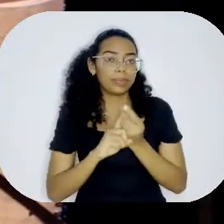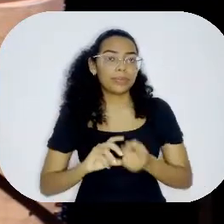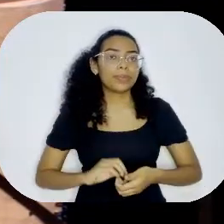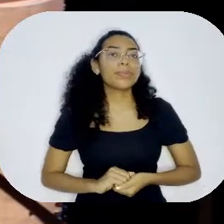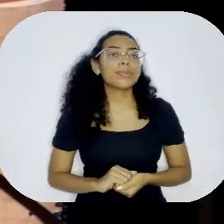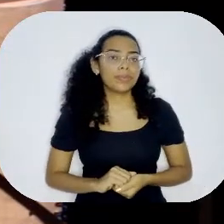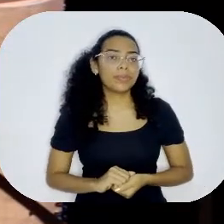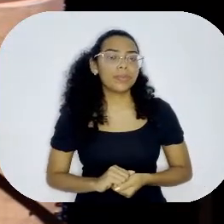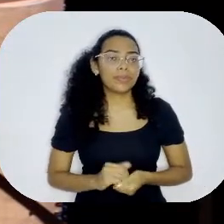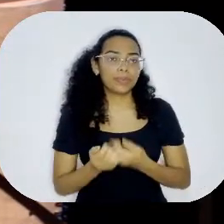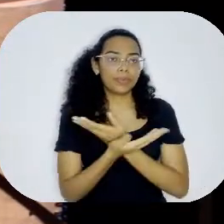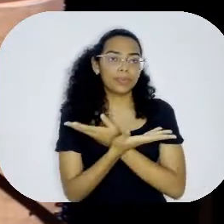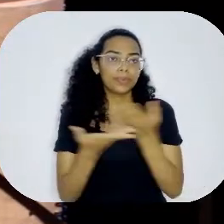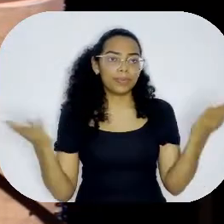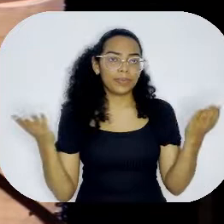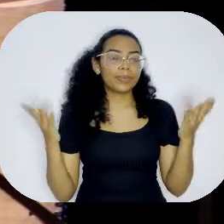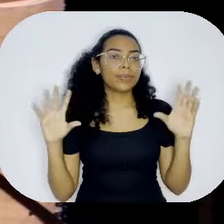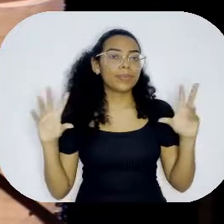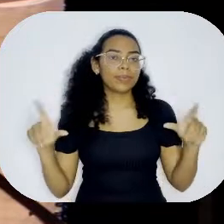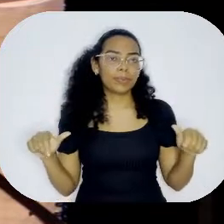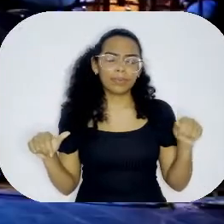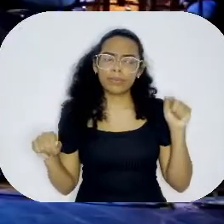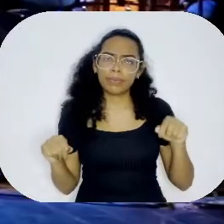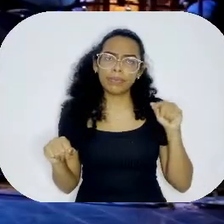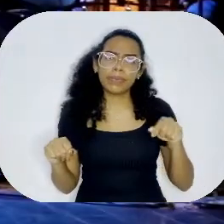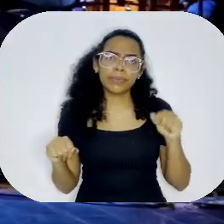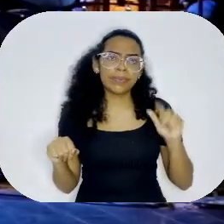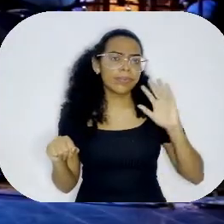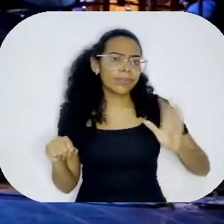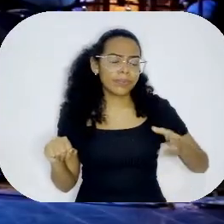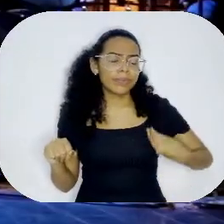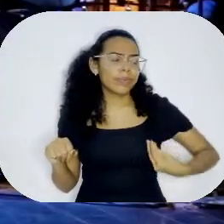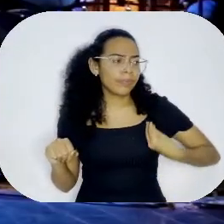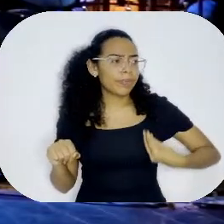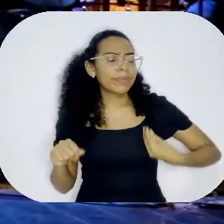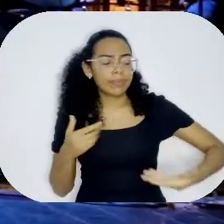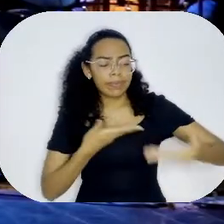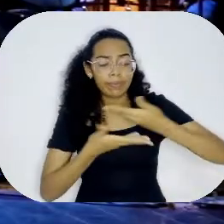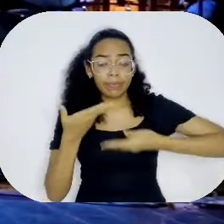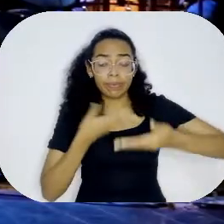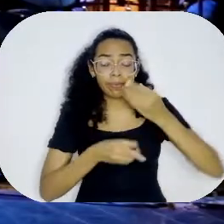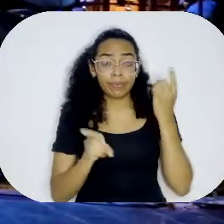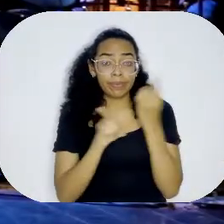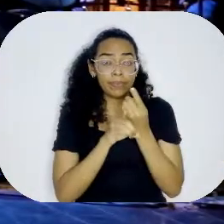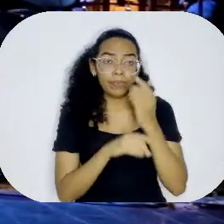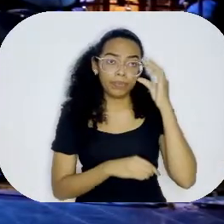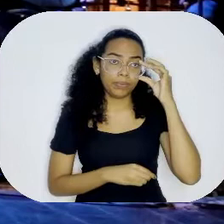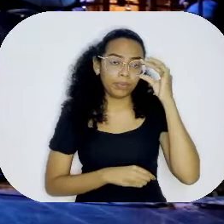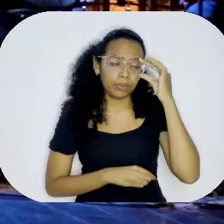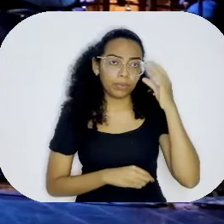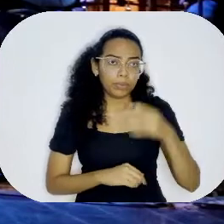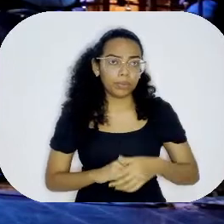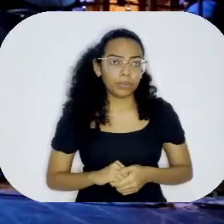e é dedicado um pouco a cada um que fez parte do ensaio interativo. Eu já entrei assim,